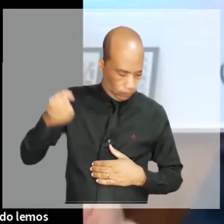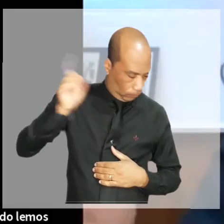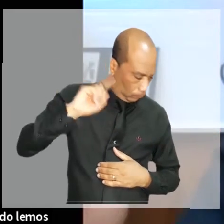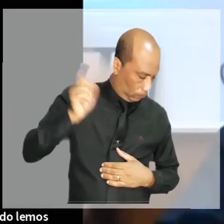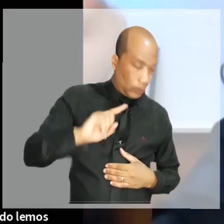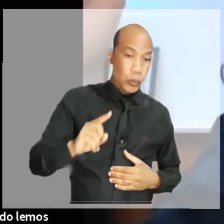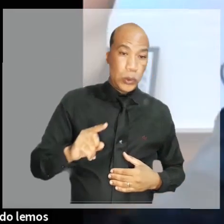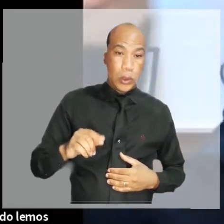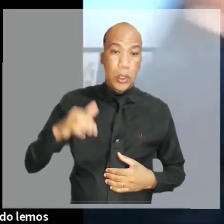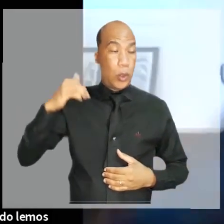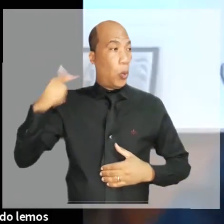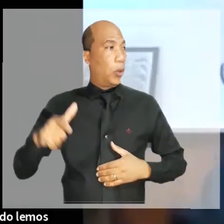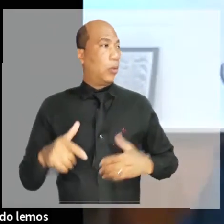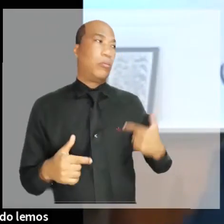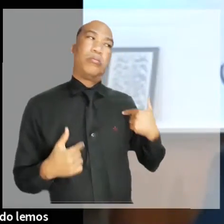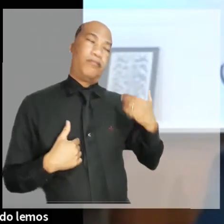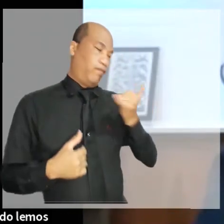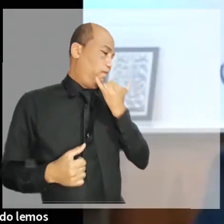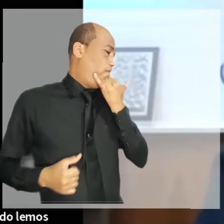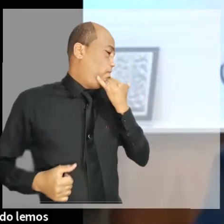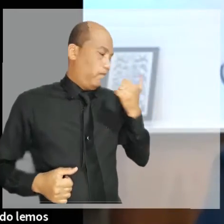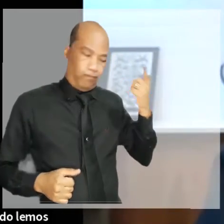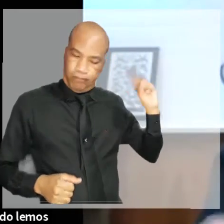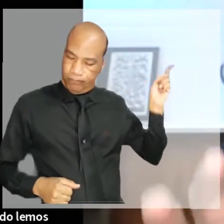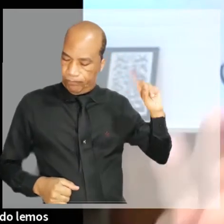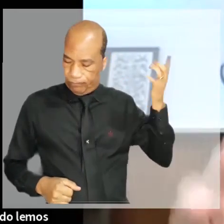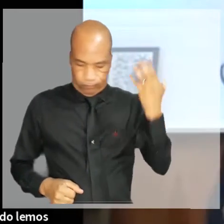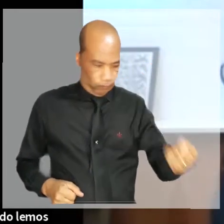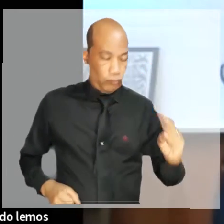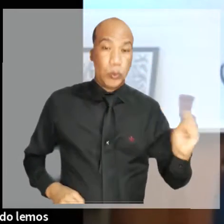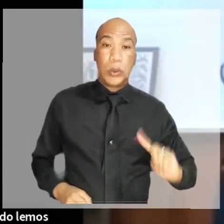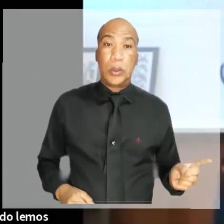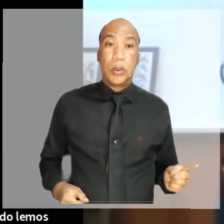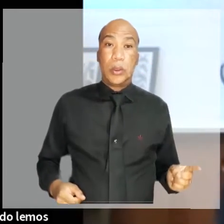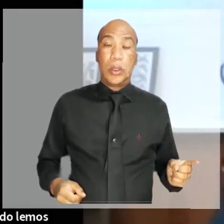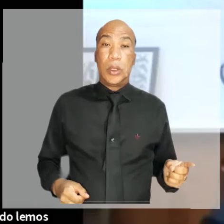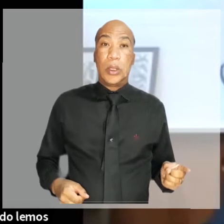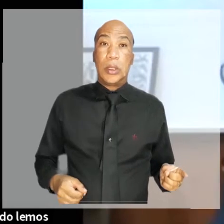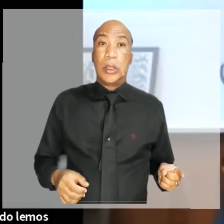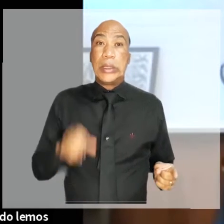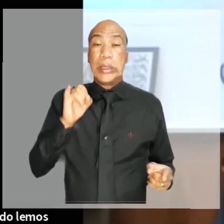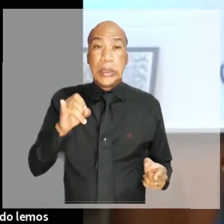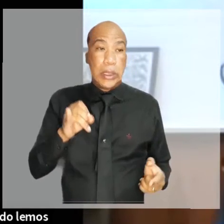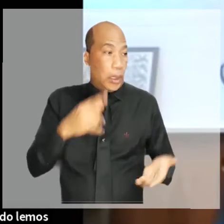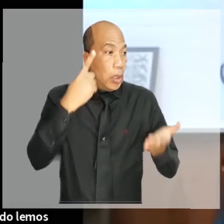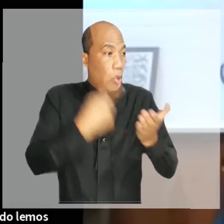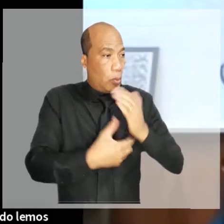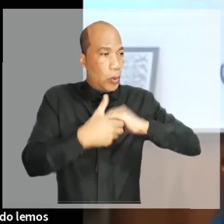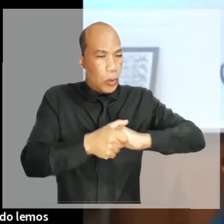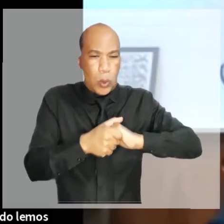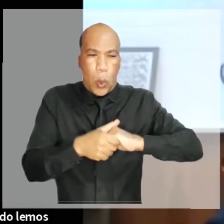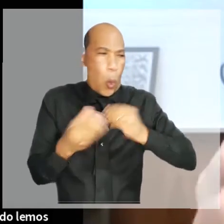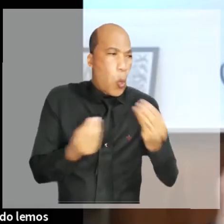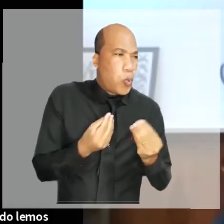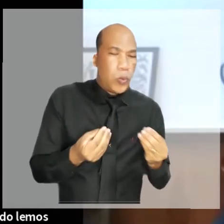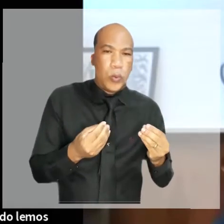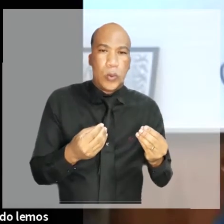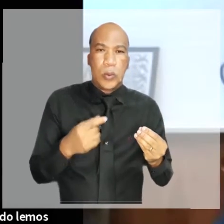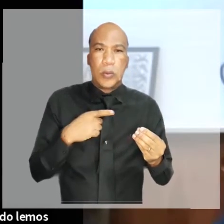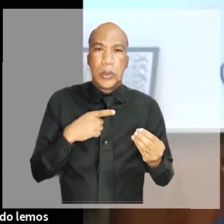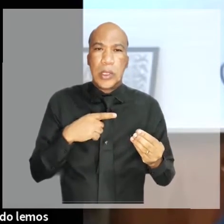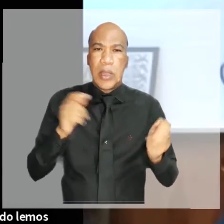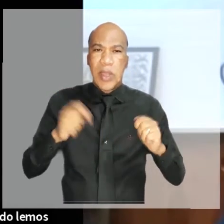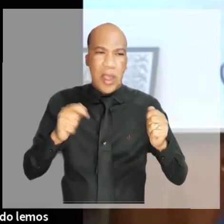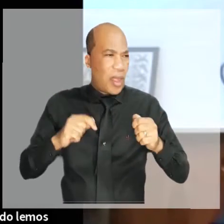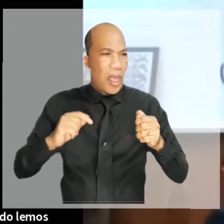todo litígio tem uma área possível de acordo. E determinar isso com jurimetria e aplicar isso para